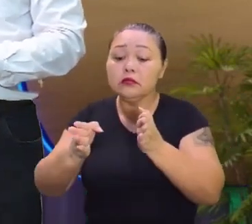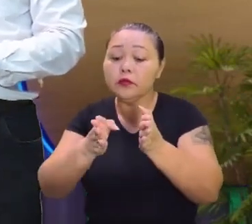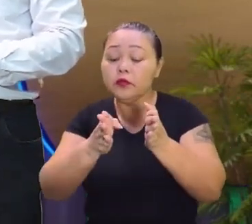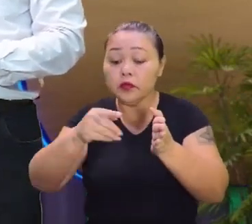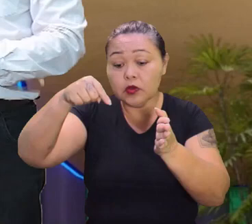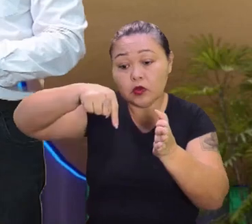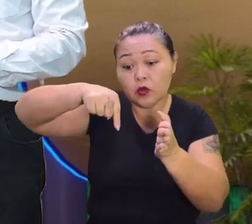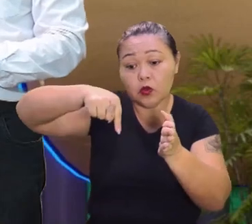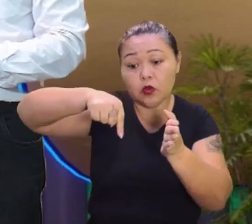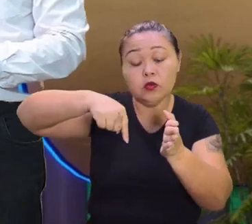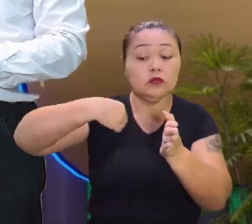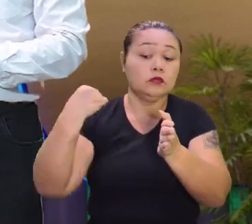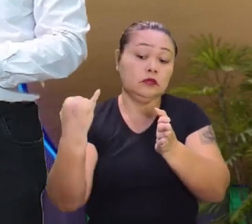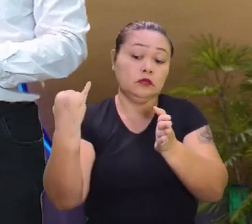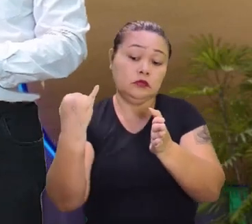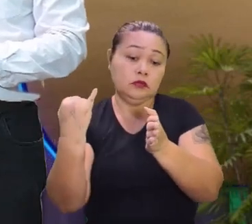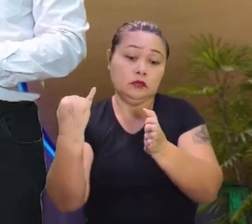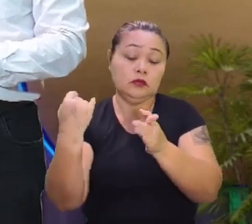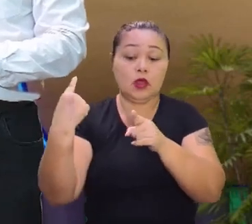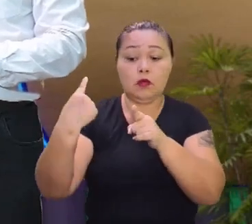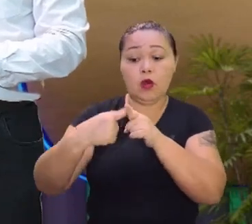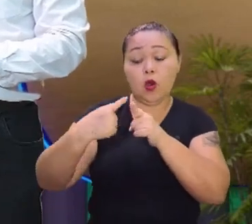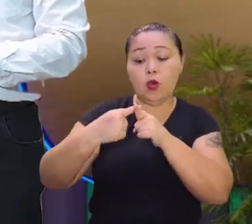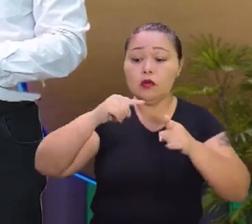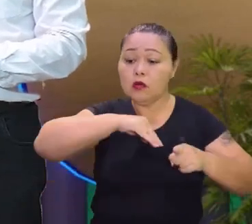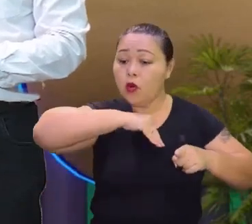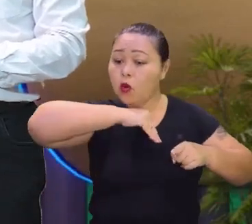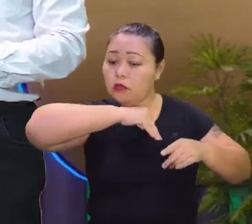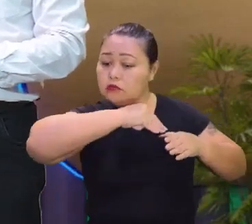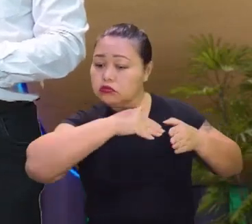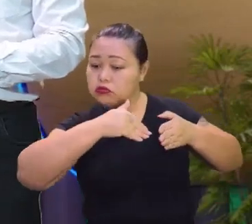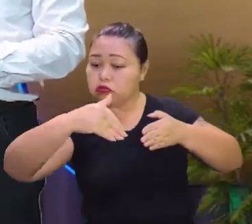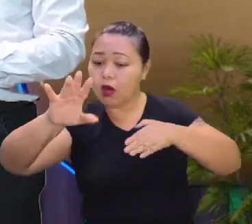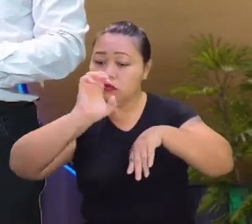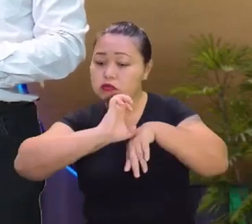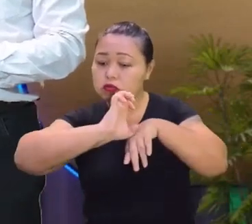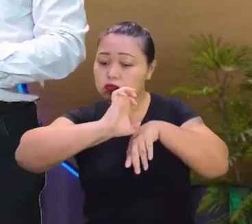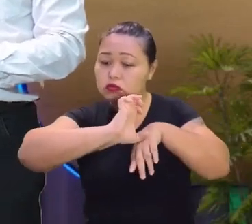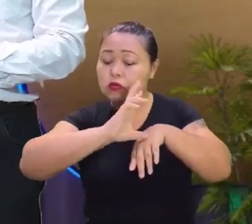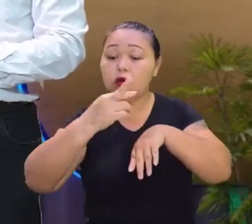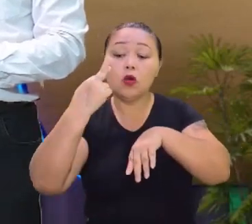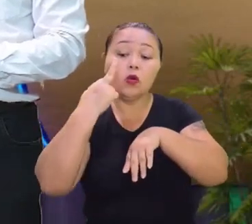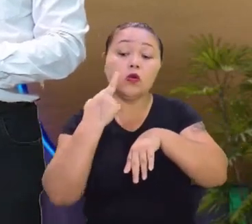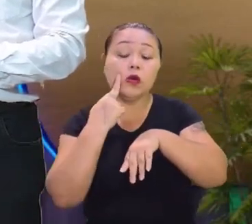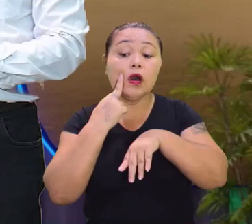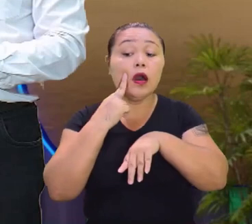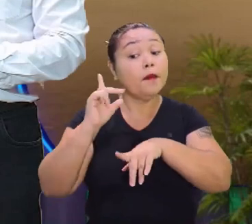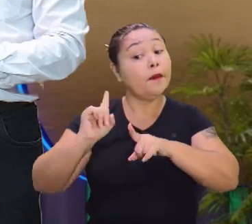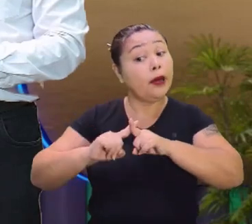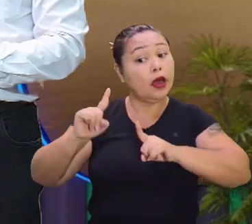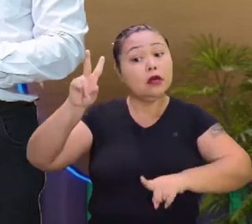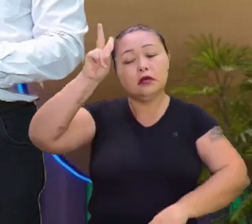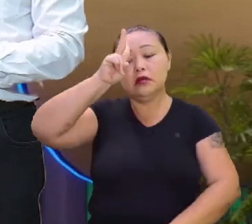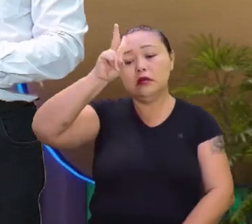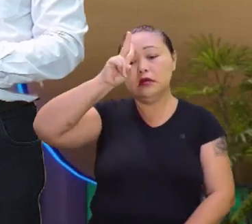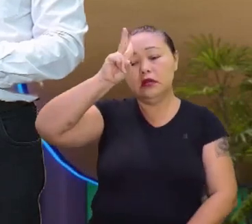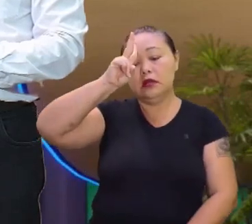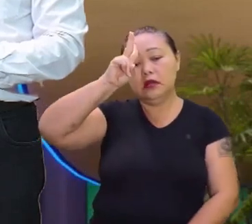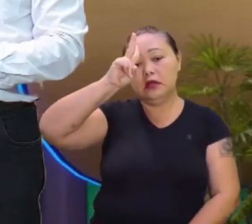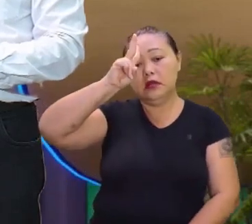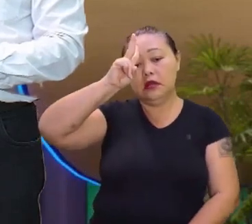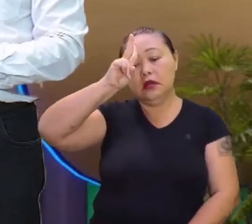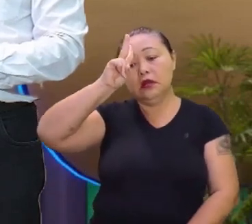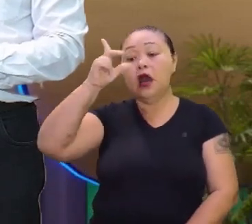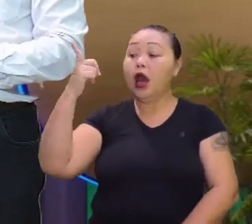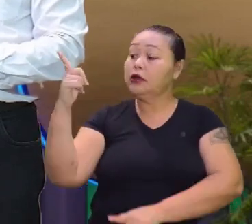das vezes que não é importante porque ele não corta todo o estado, mas a gente tem que lembrar o seguinte, e é